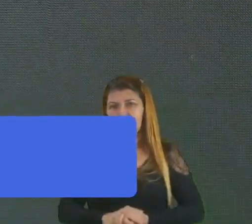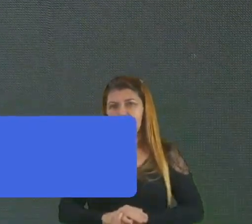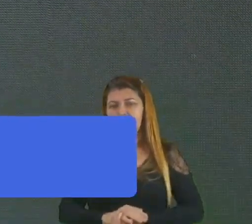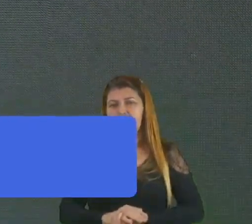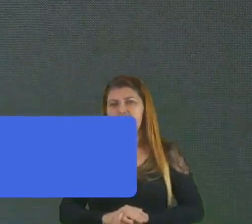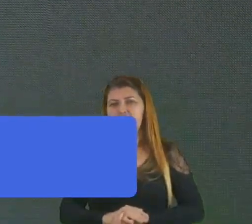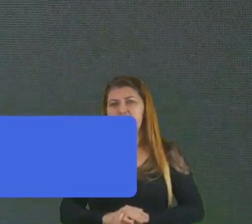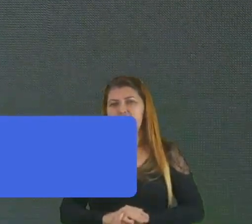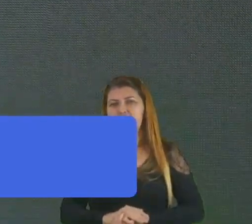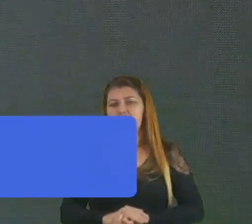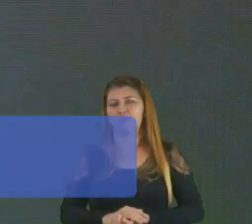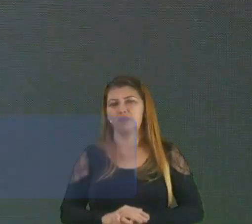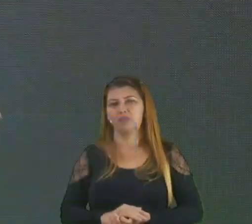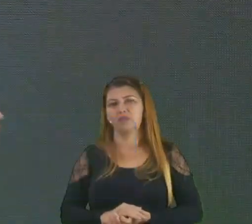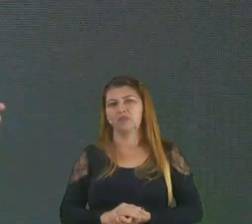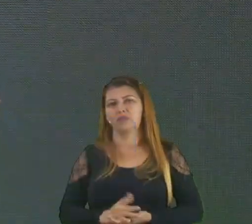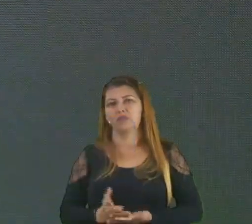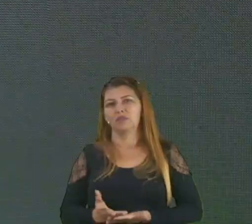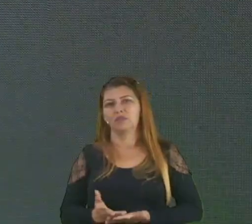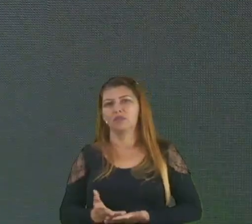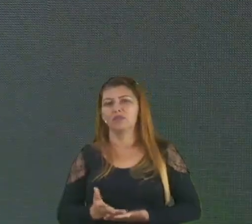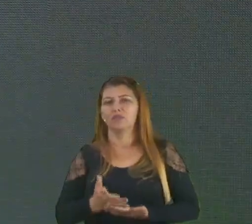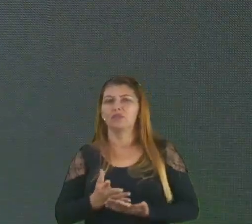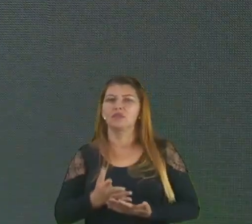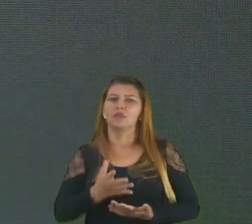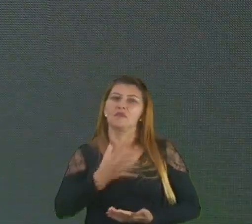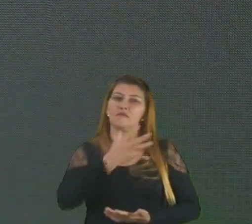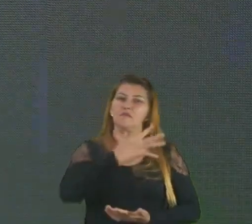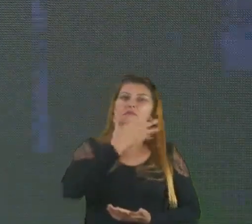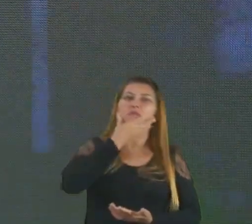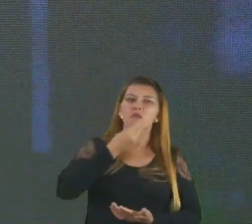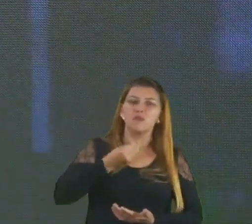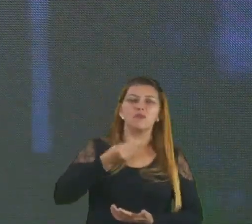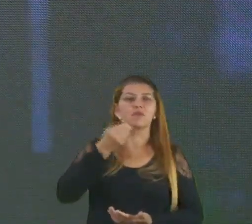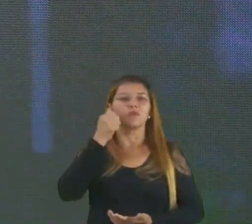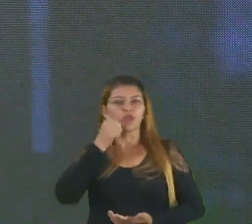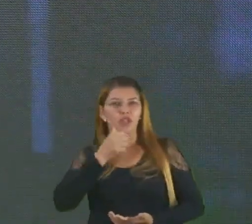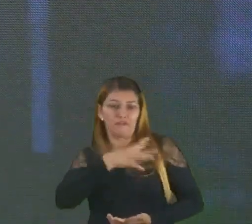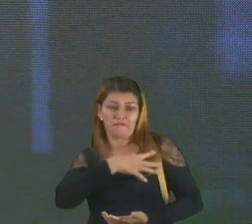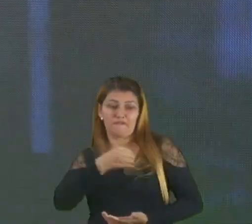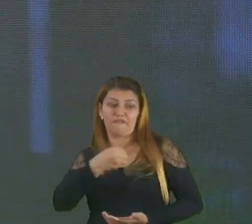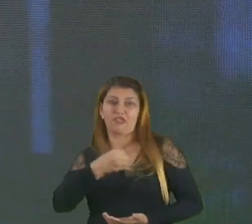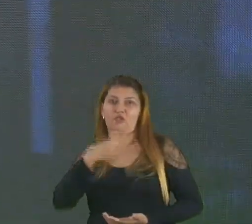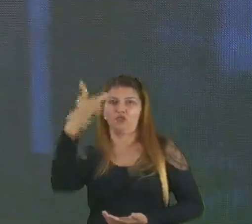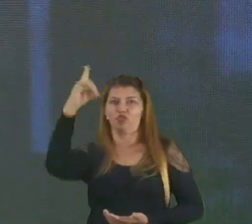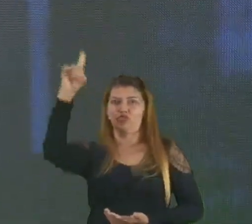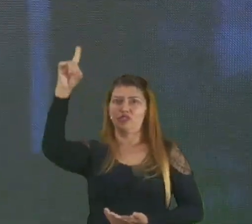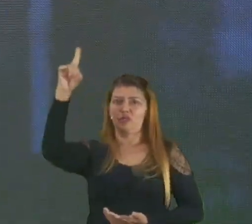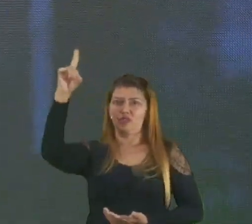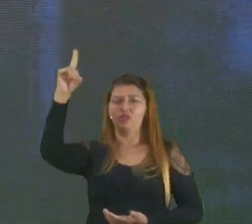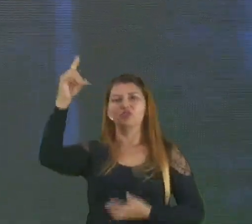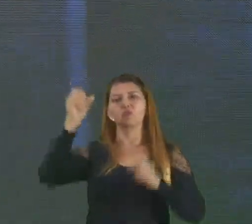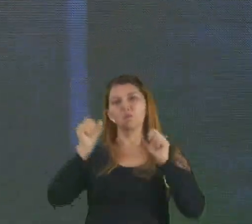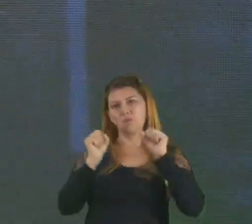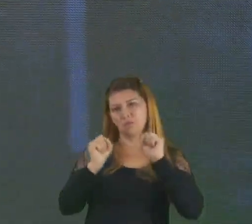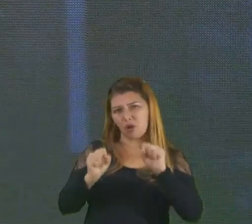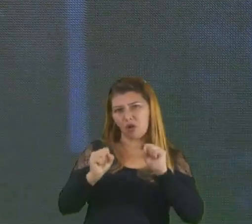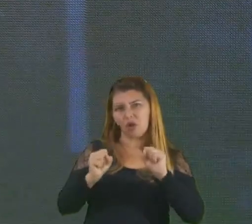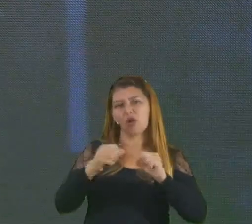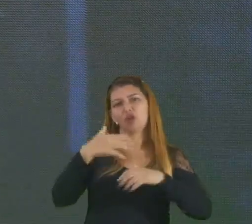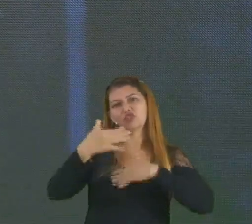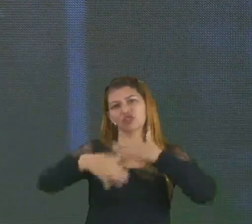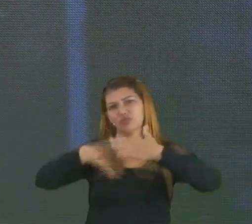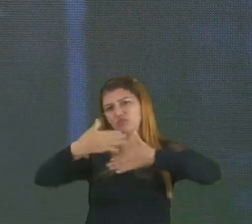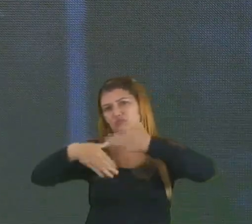Tudo na vida é legítimo para um filho de Deus e uma filha de Deus. A gente pode prosperar, comprar